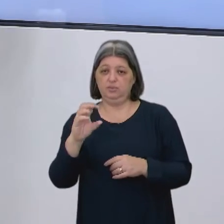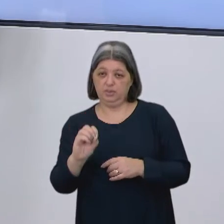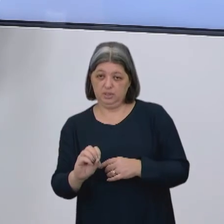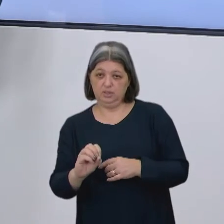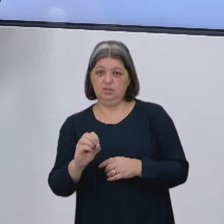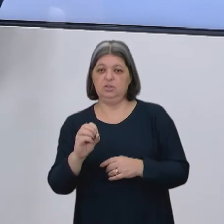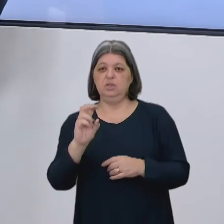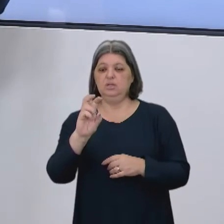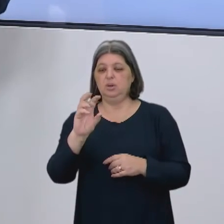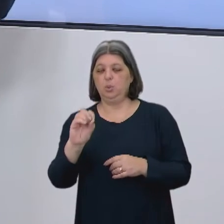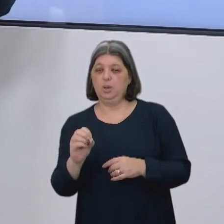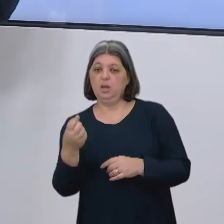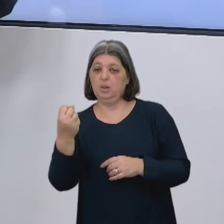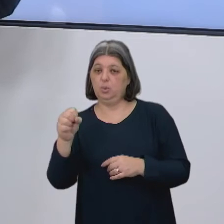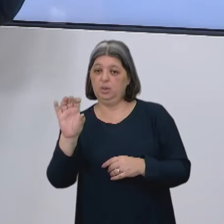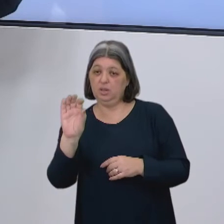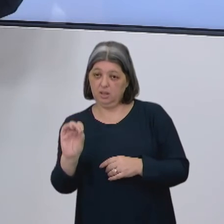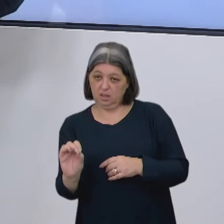50, 80,